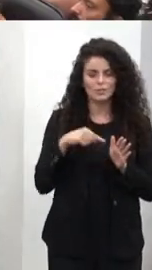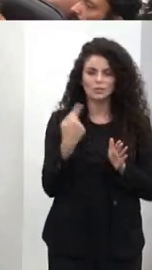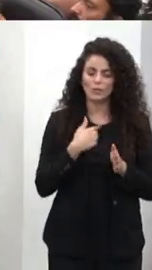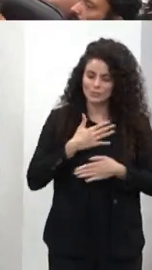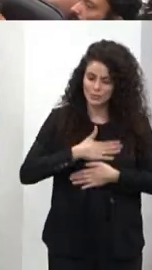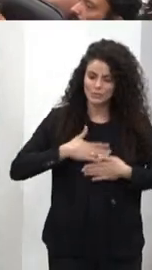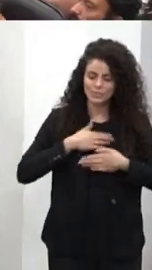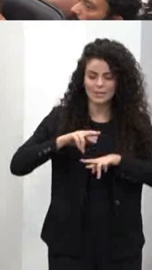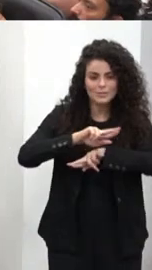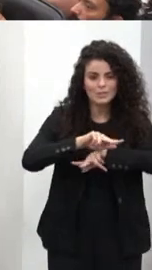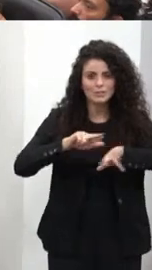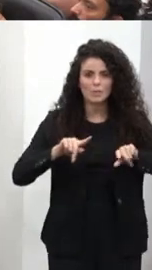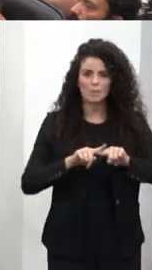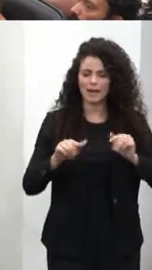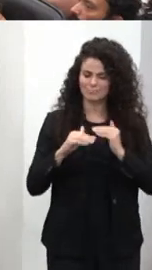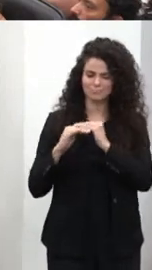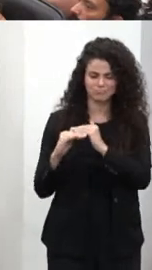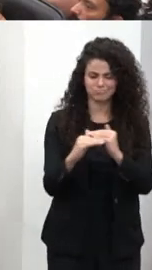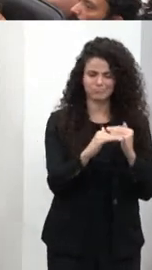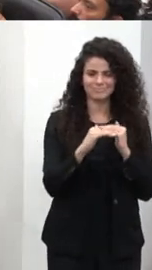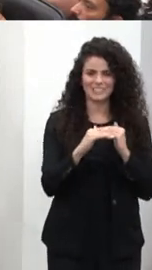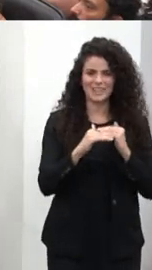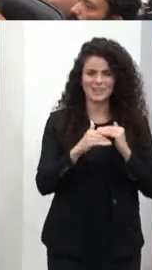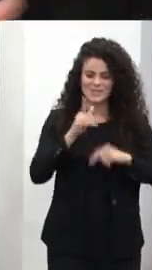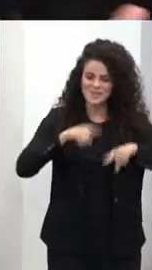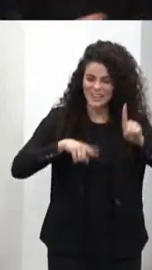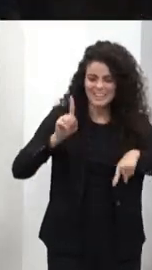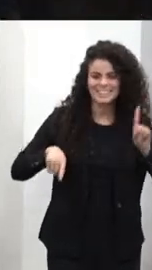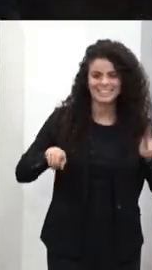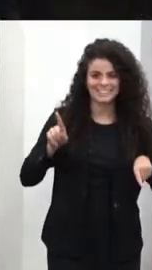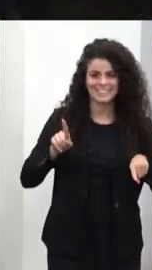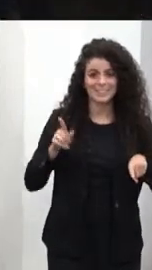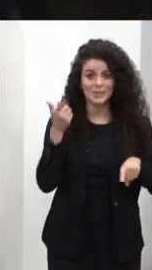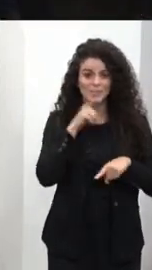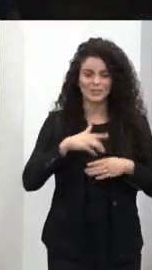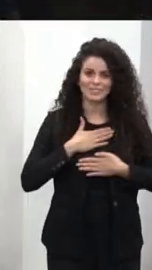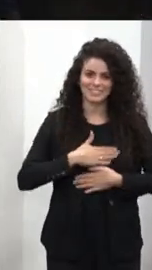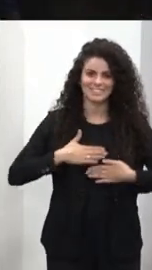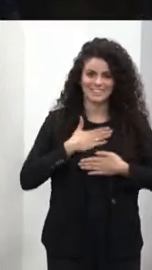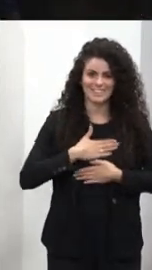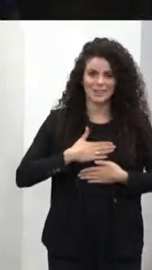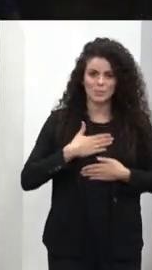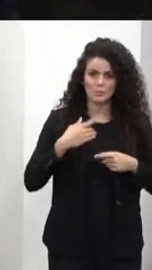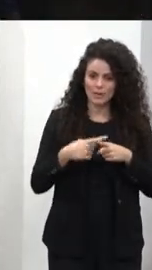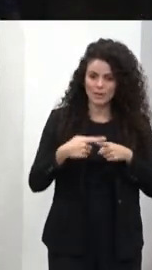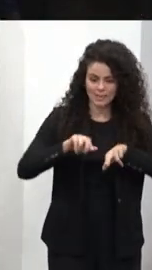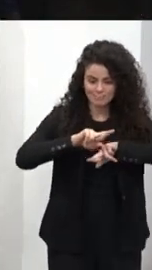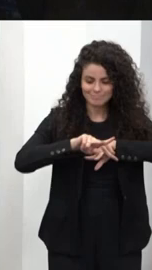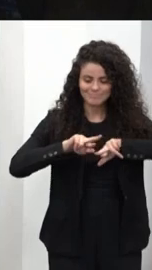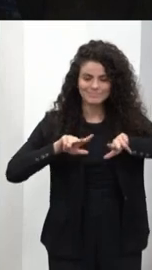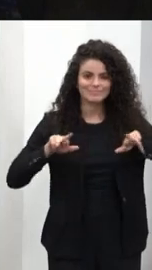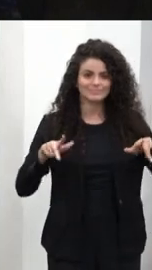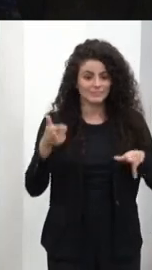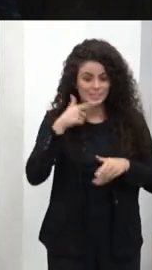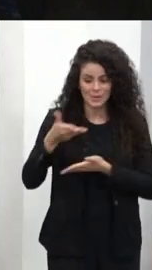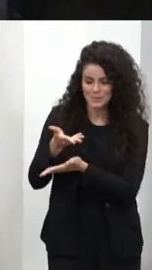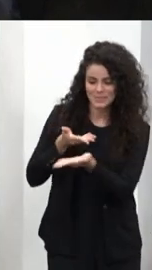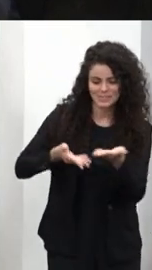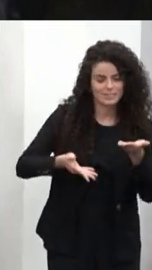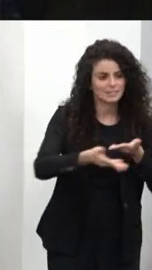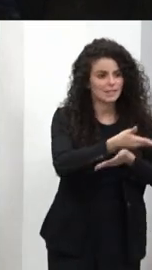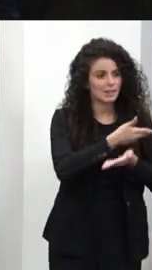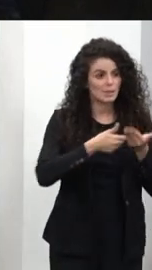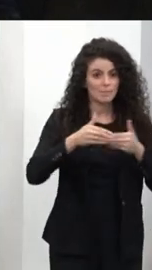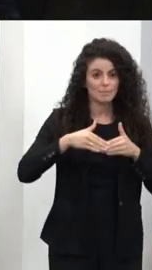diversidade não da uniformidade nada pior do que a uniformidade é por isso que nós conseguimos estabelecer que uma comissão e conversar de modo adulto